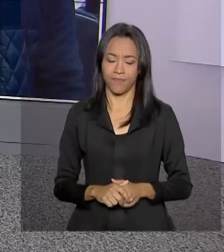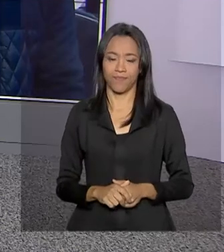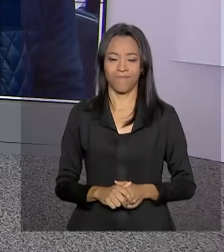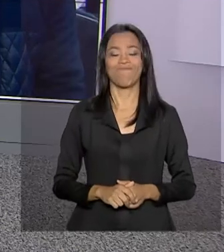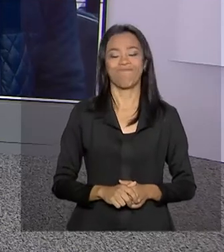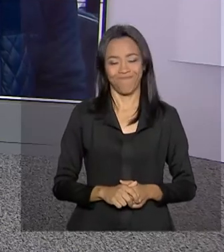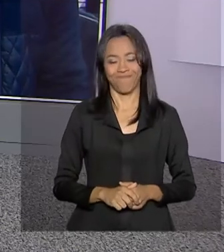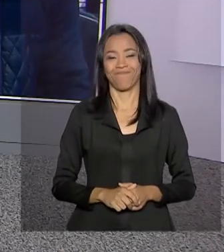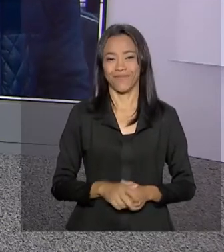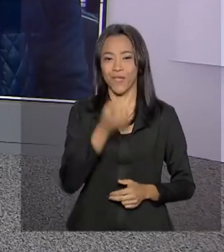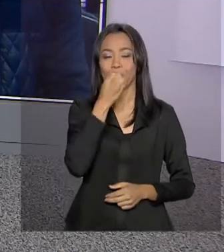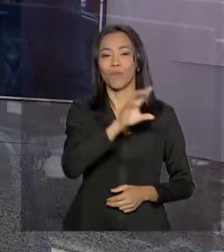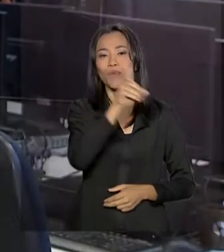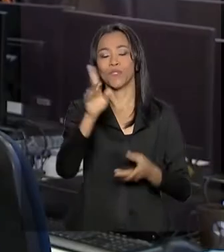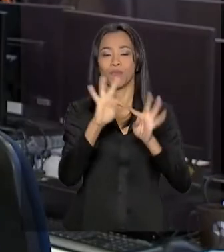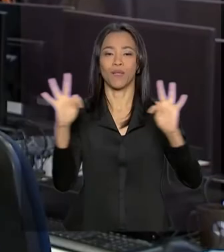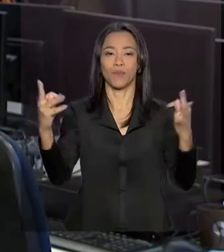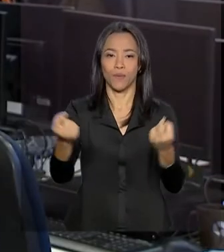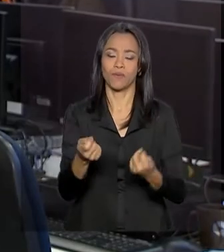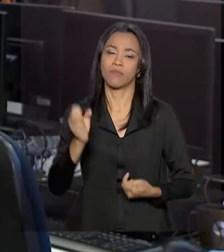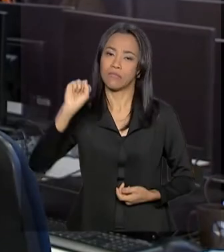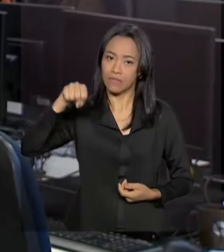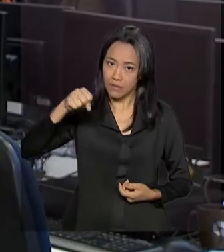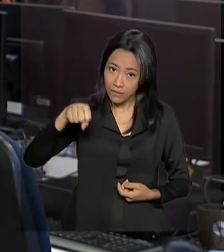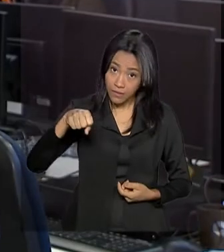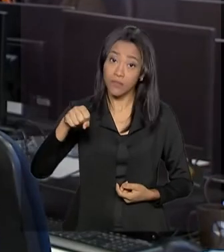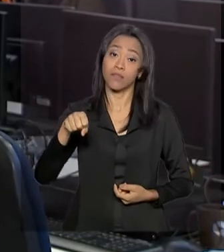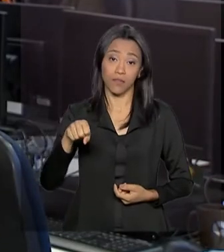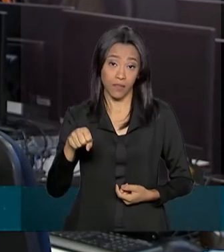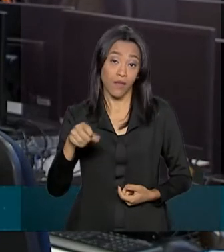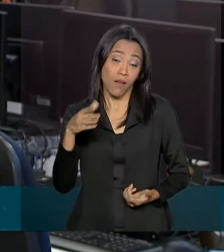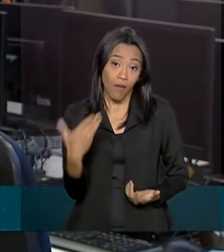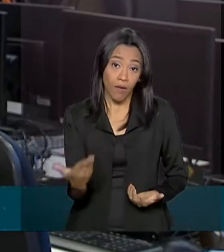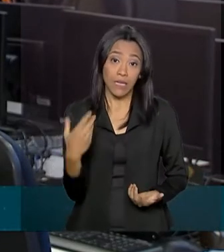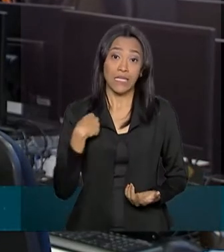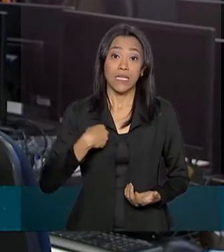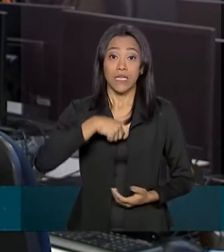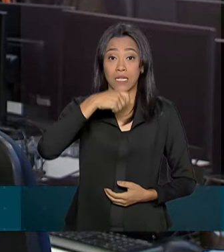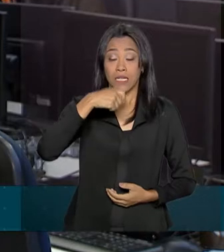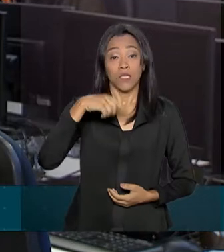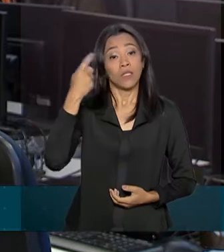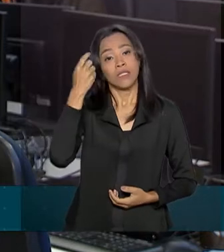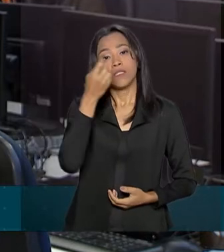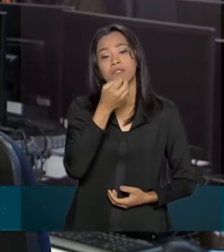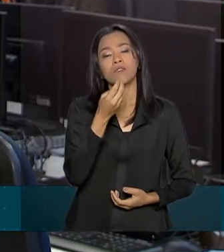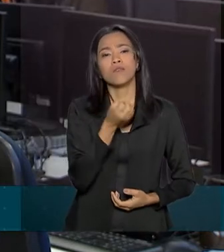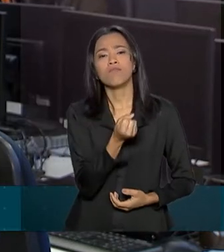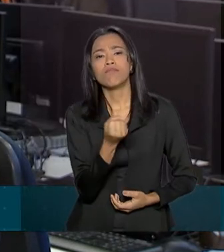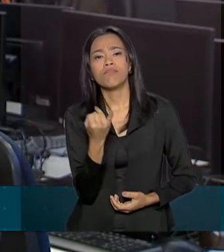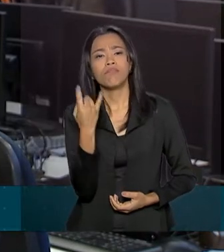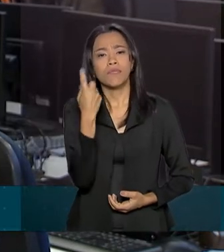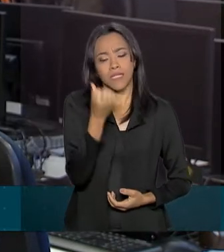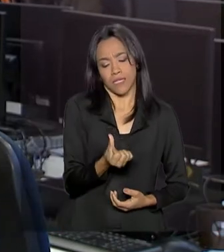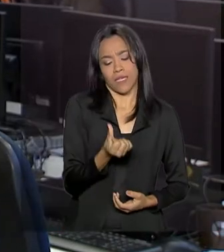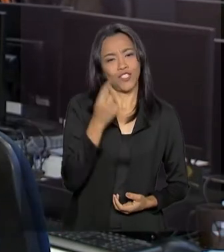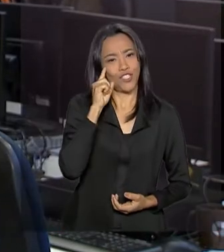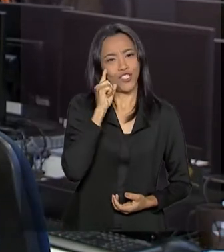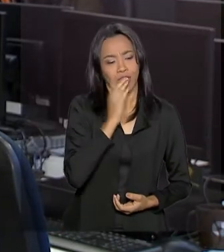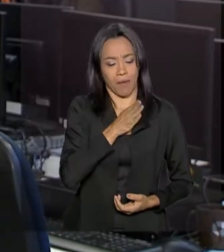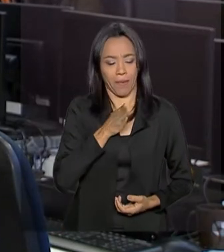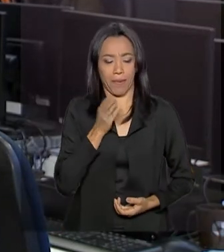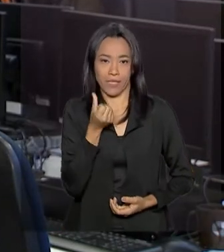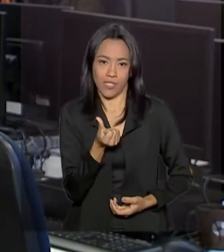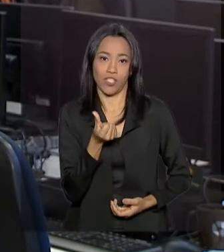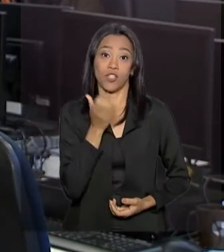Bom dia, Carla. Bom dia pra todo mundo. Tá bem positivo sim, viu? Olha, nos seis primeiros dias da campanha Você no Azul, a Caixa já